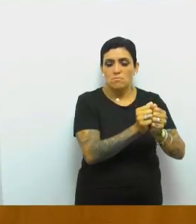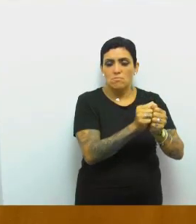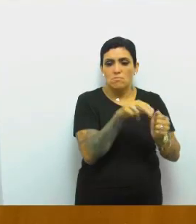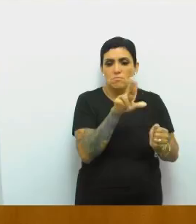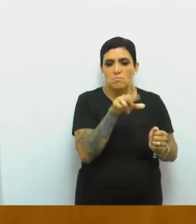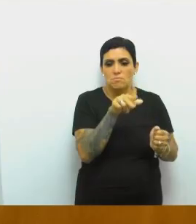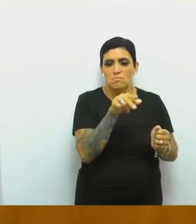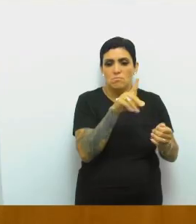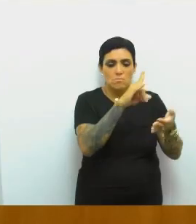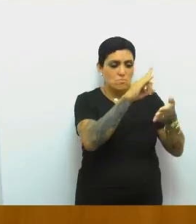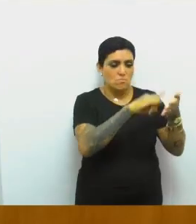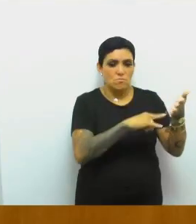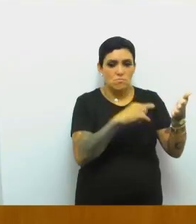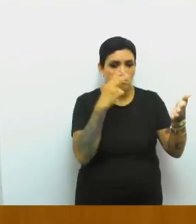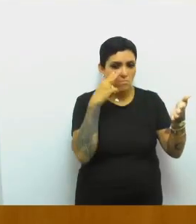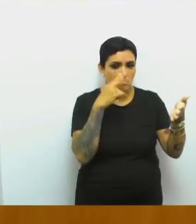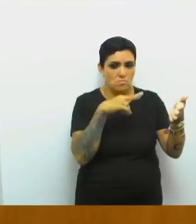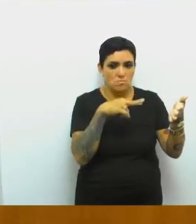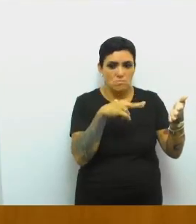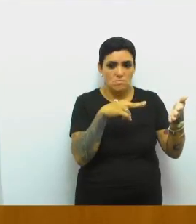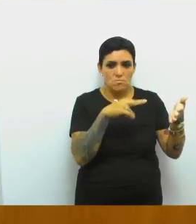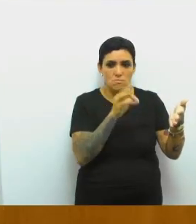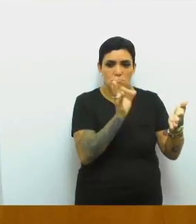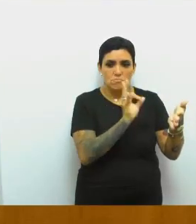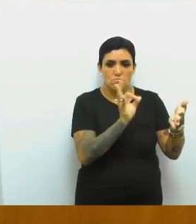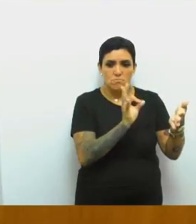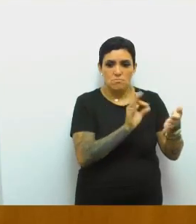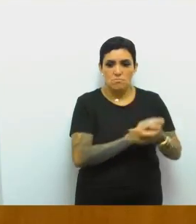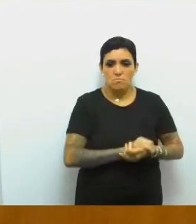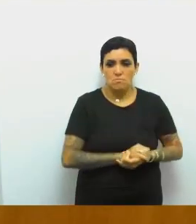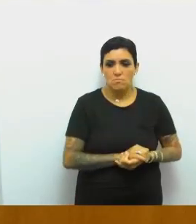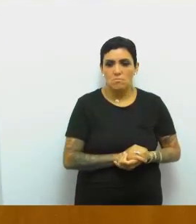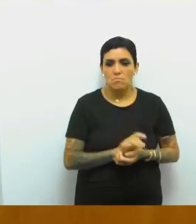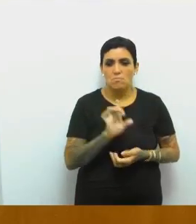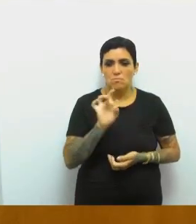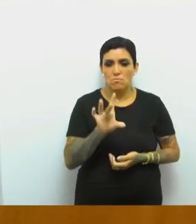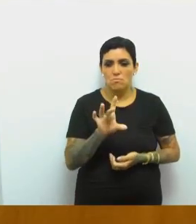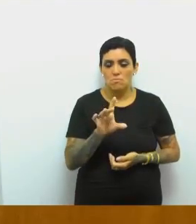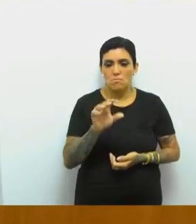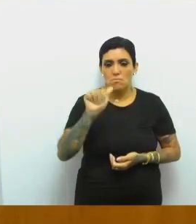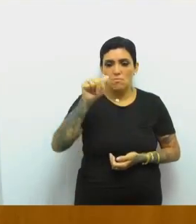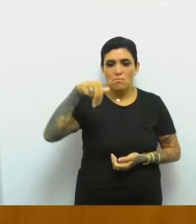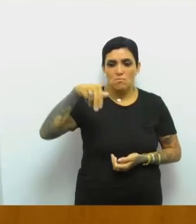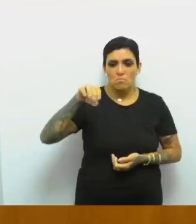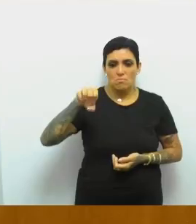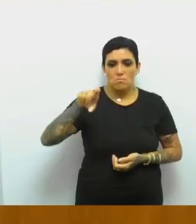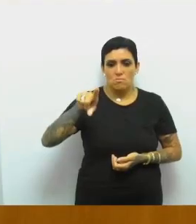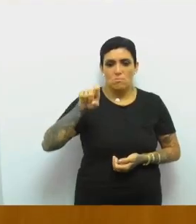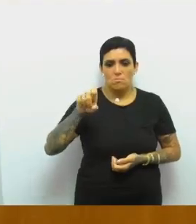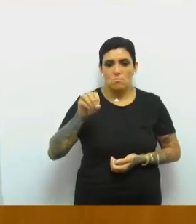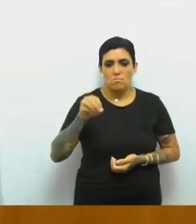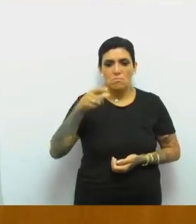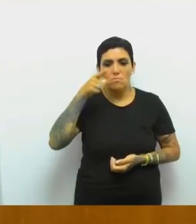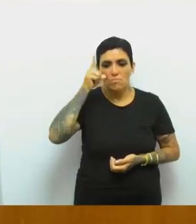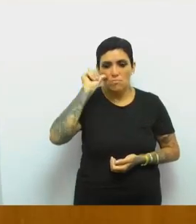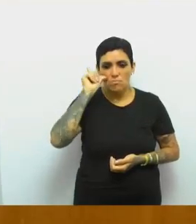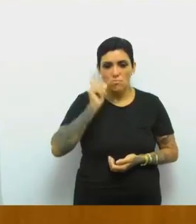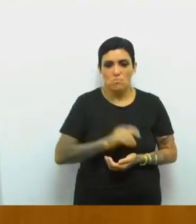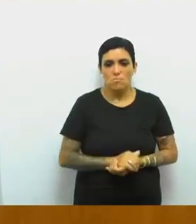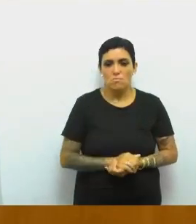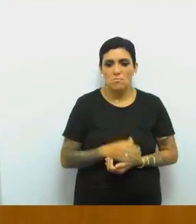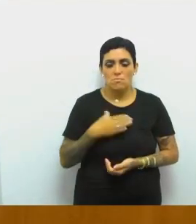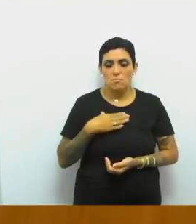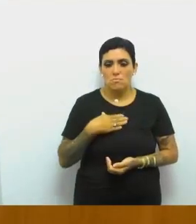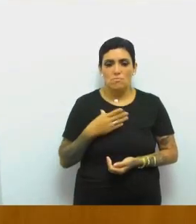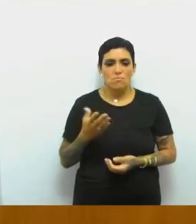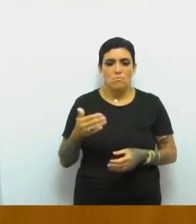disponíveis. Então, a gente não vê. Eu só tive acesso ao anexo ontem. Entendeu? Então, assim, eu vou me abster, não vou